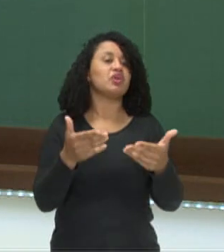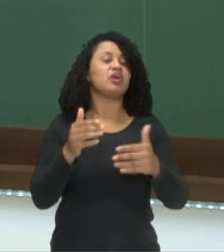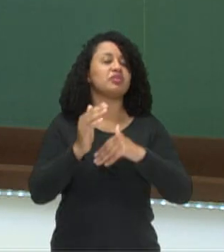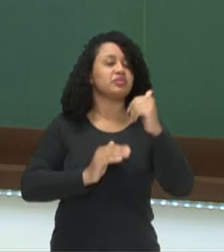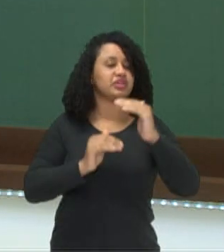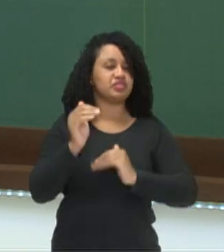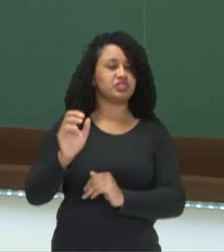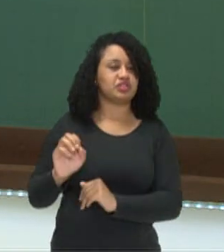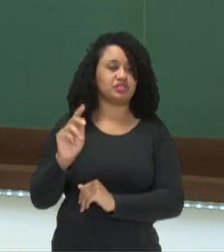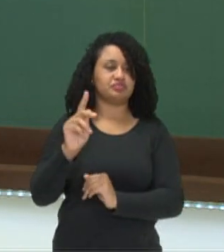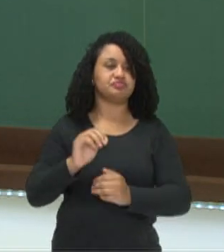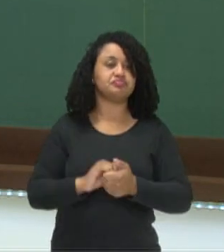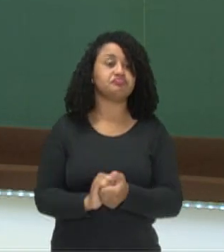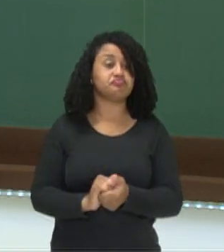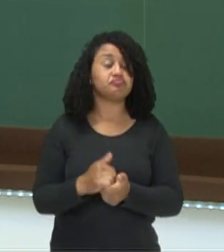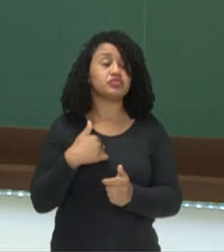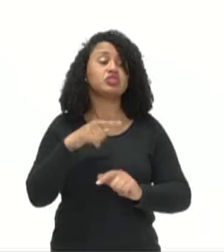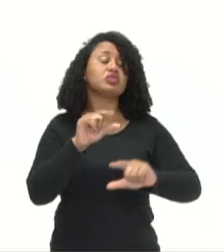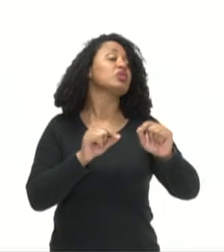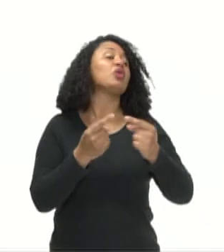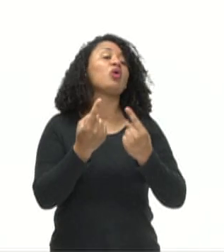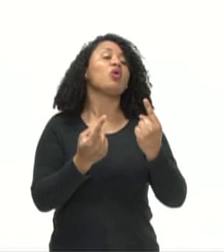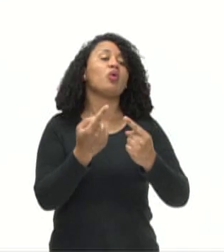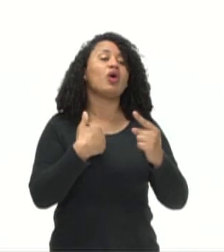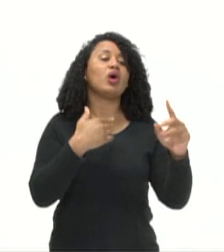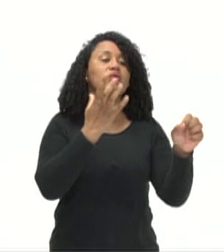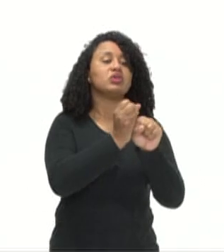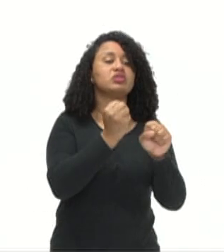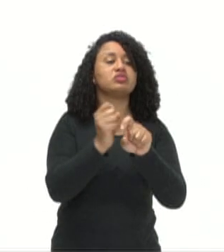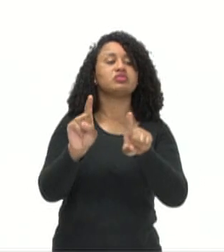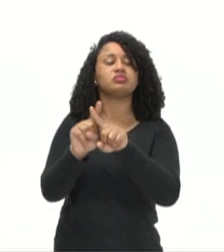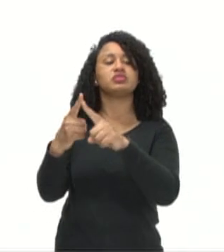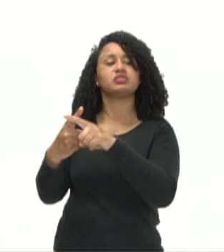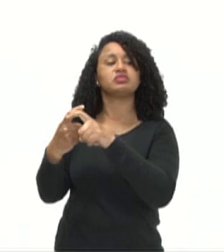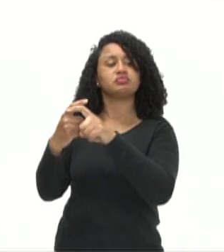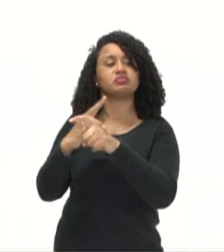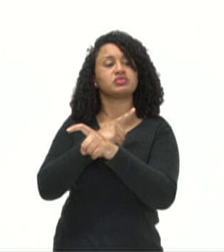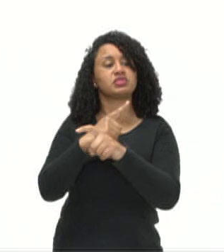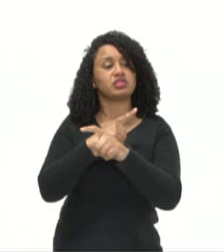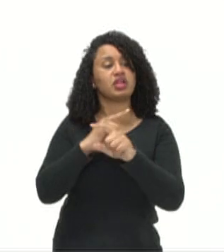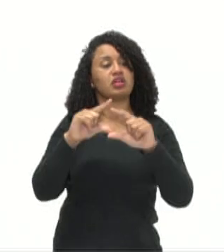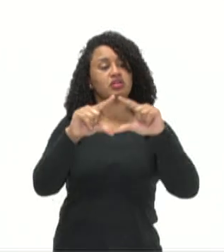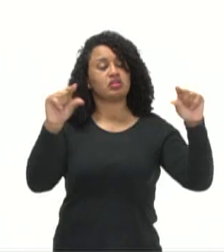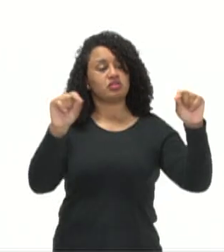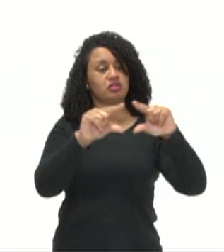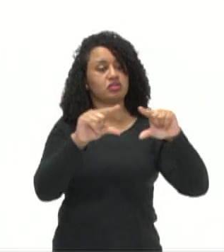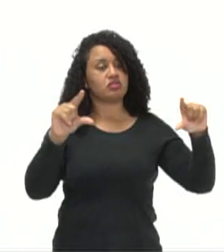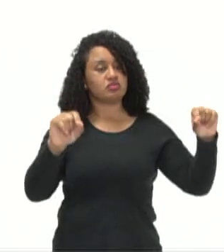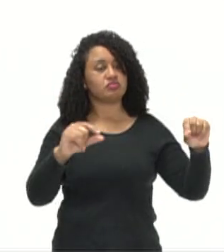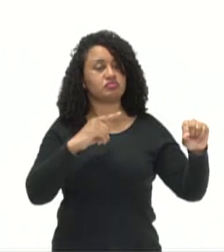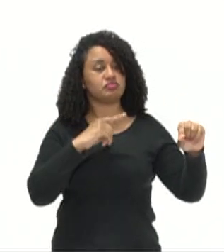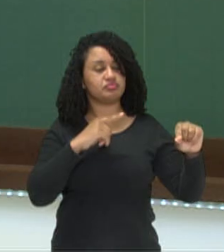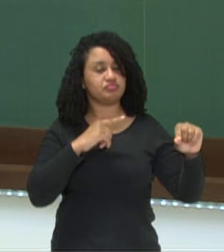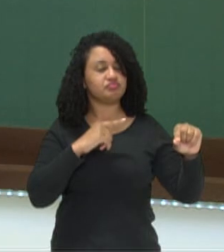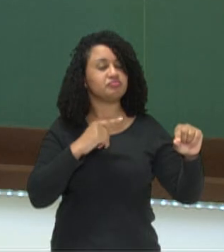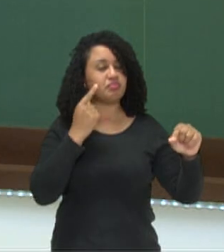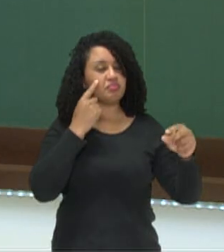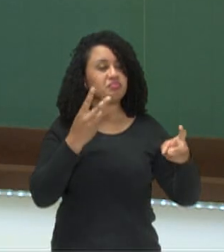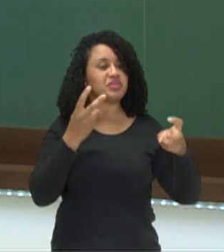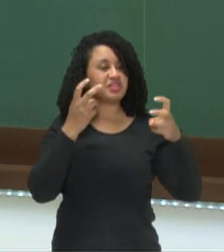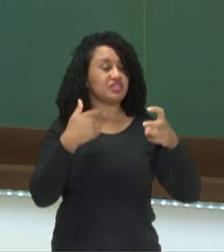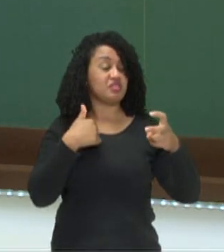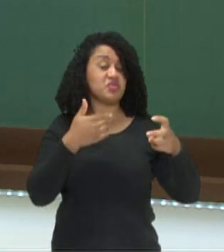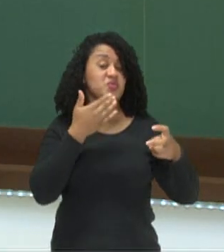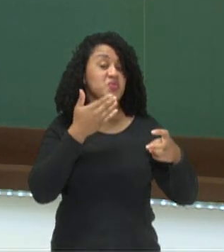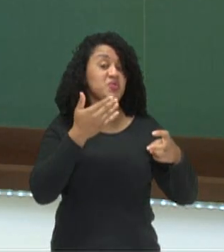praticar um pouquinho. Determine qual deve ser a soma e o produto das raízes das equações abaixo. Repare que eu não